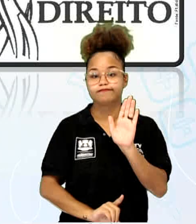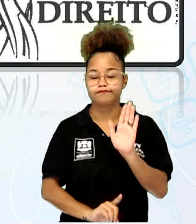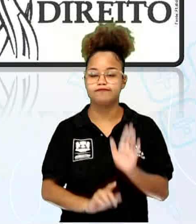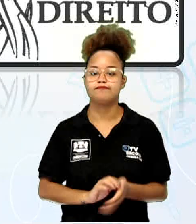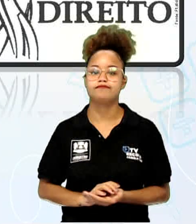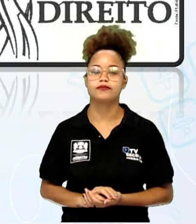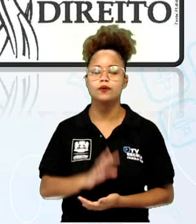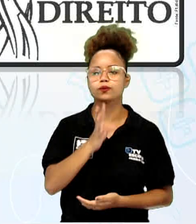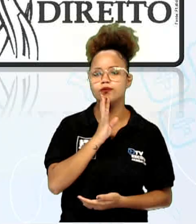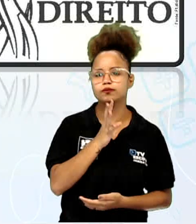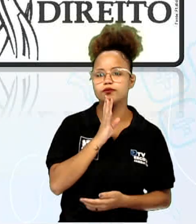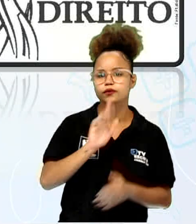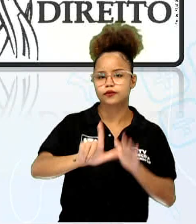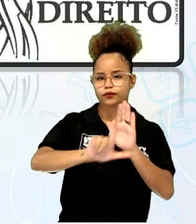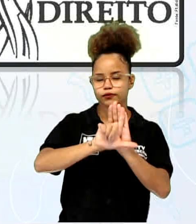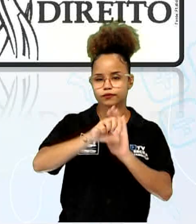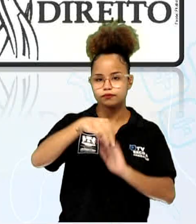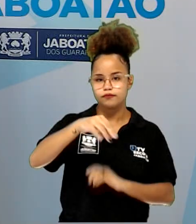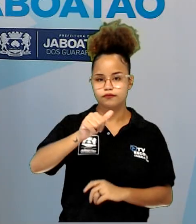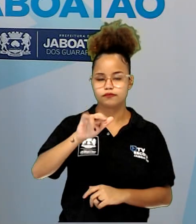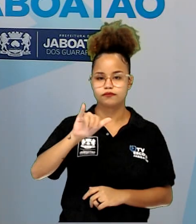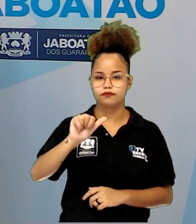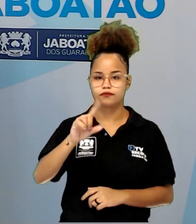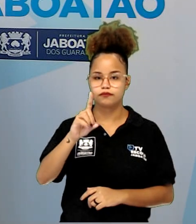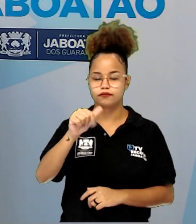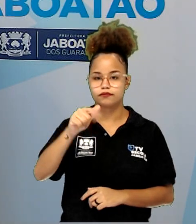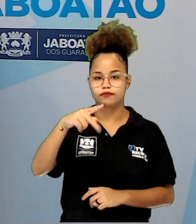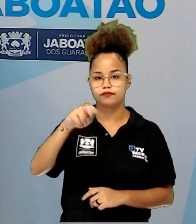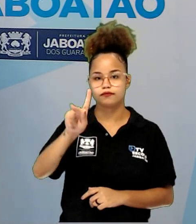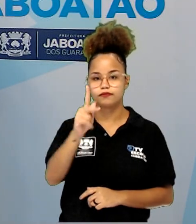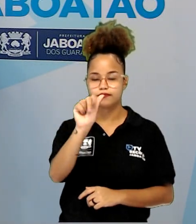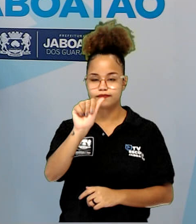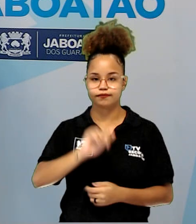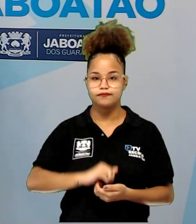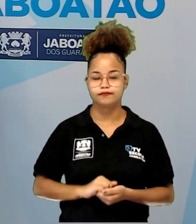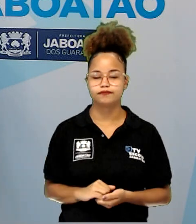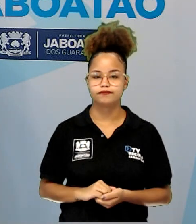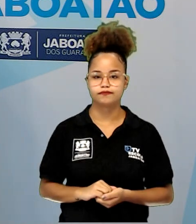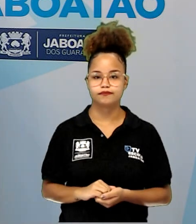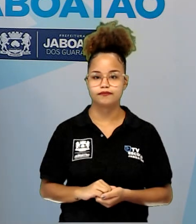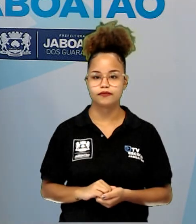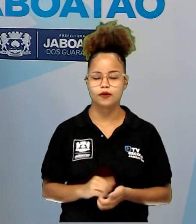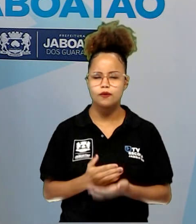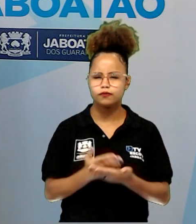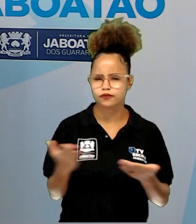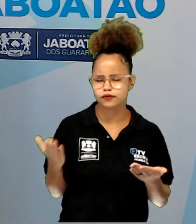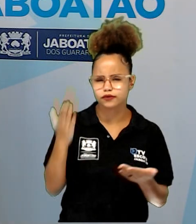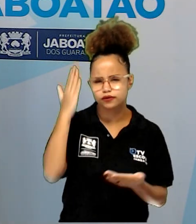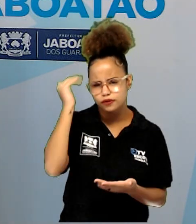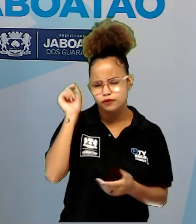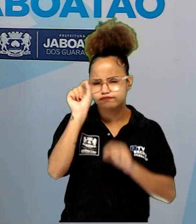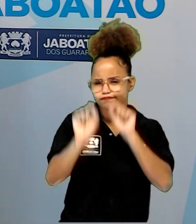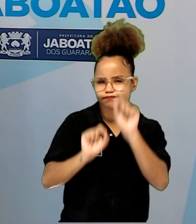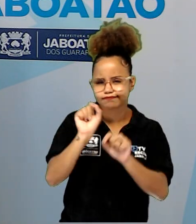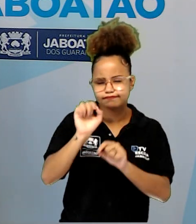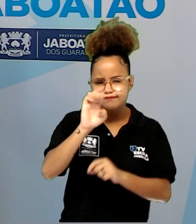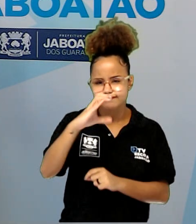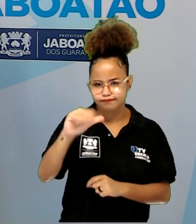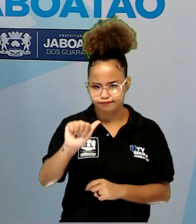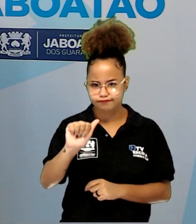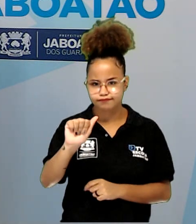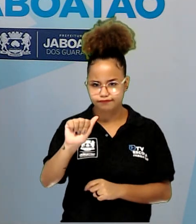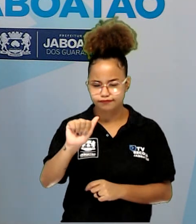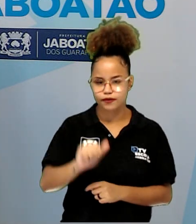a Lei Maria da Penha. Vocês sabem o que é o ECA?